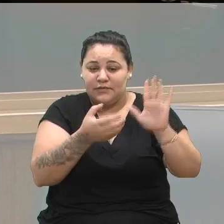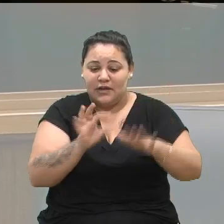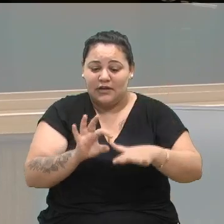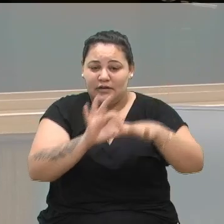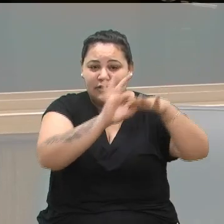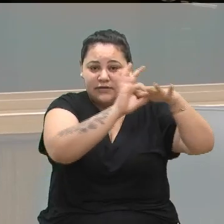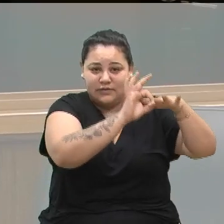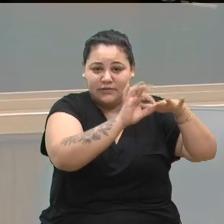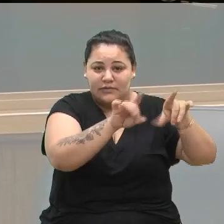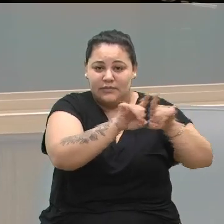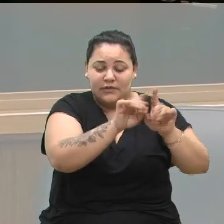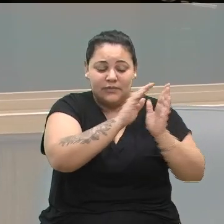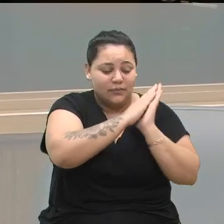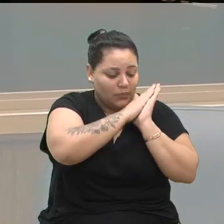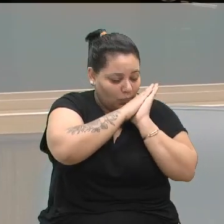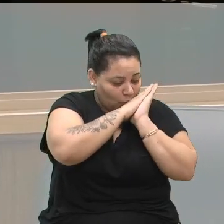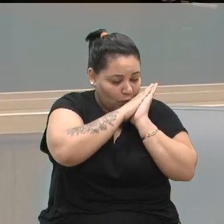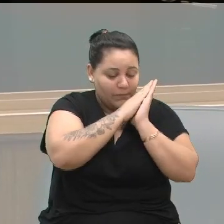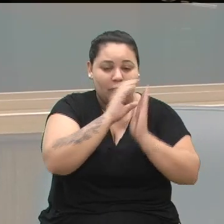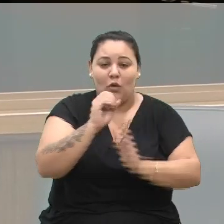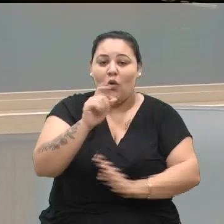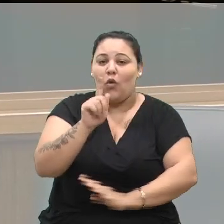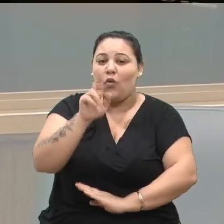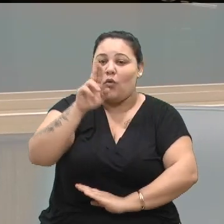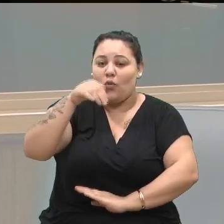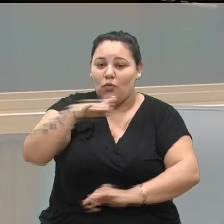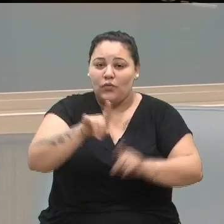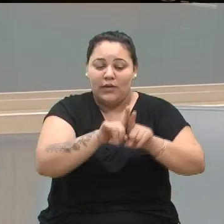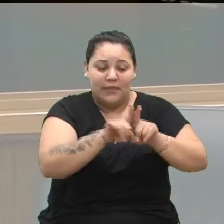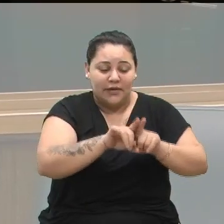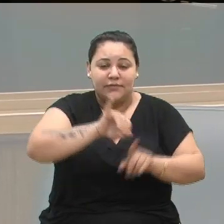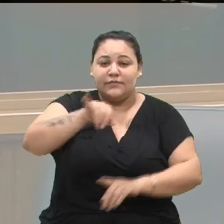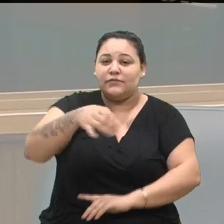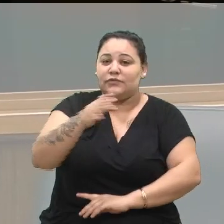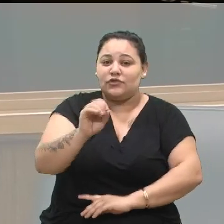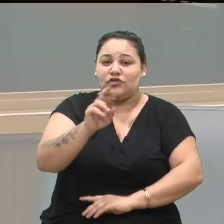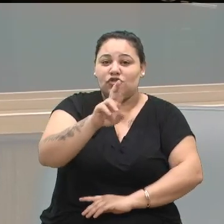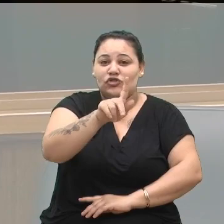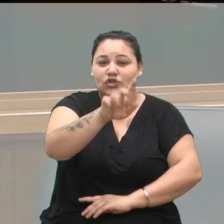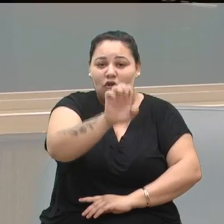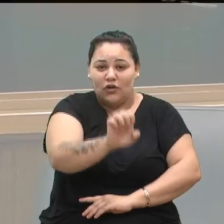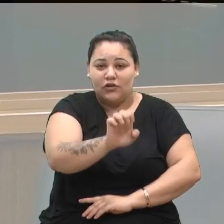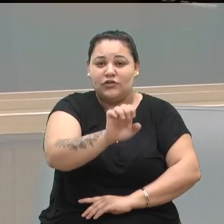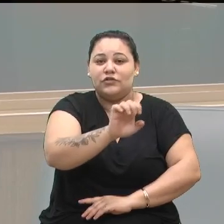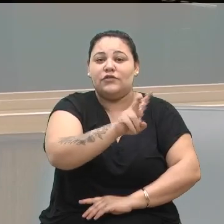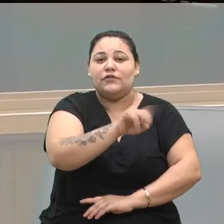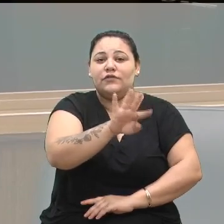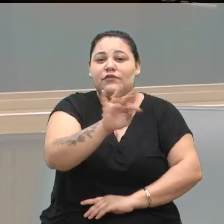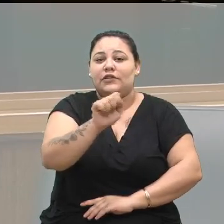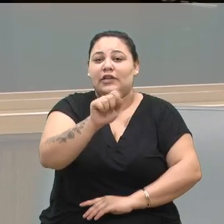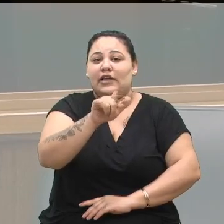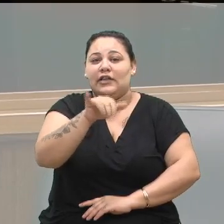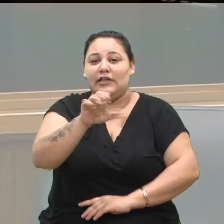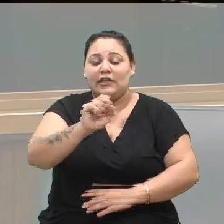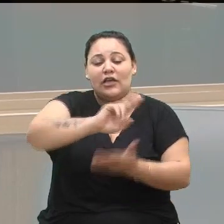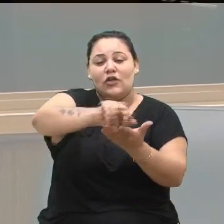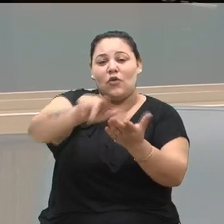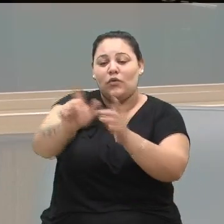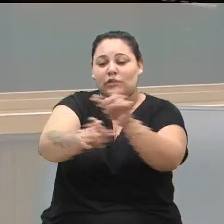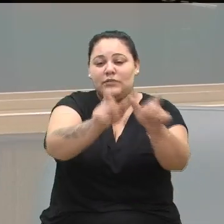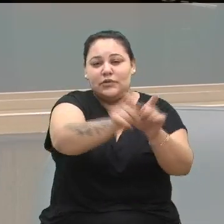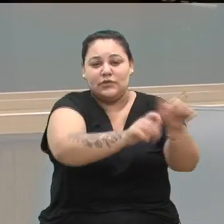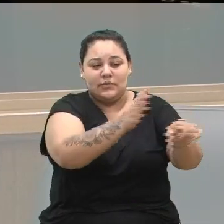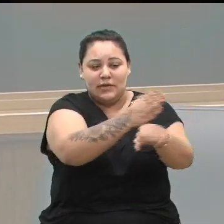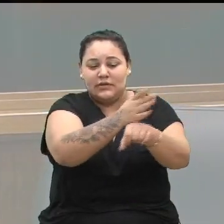Babalorixá Saúde Ogum, com apoio essencial de Jorge Ayrton de Souza, Vitalina Sescon, Tânia de Iemanjá, Antônio de Ogum e Eneu de